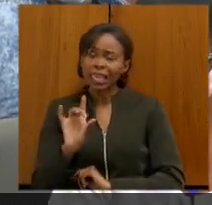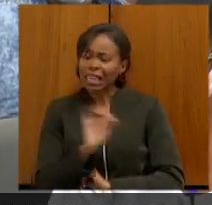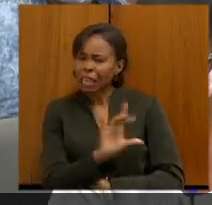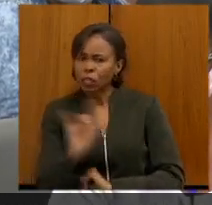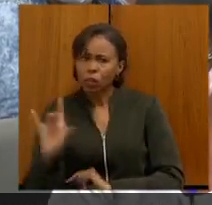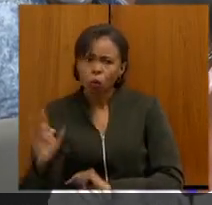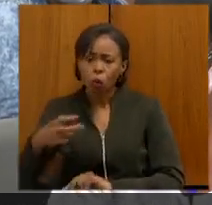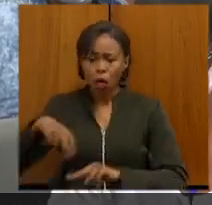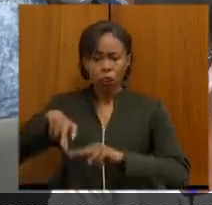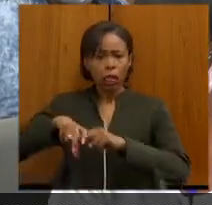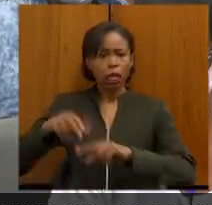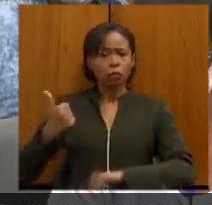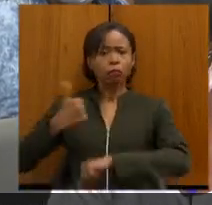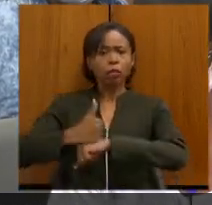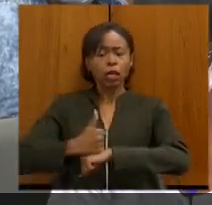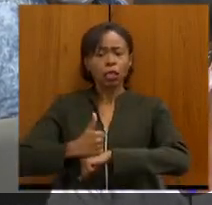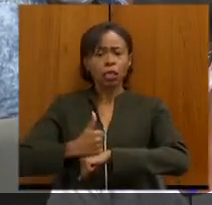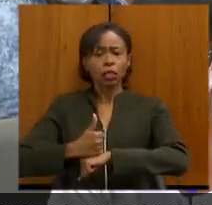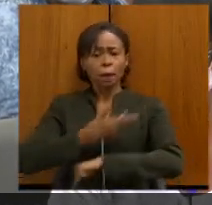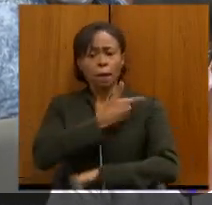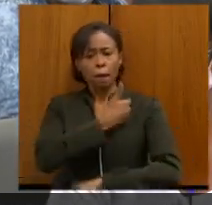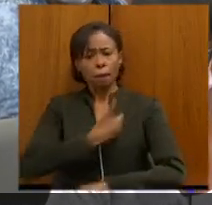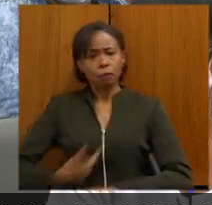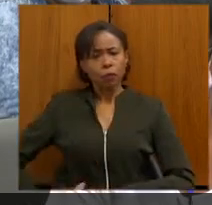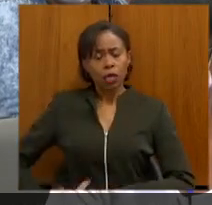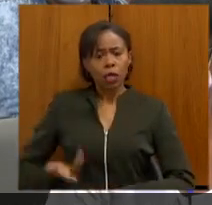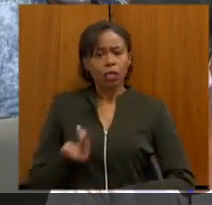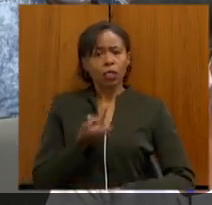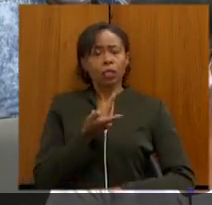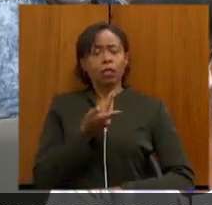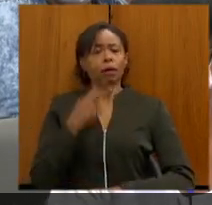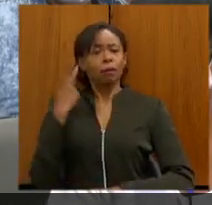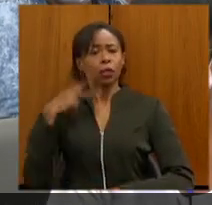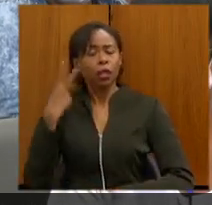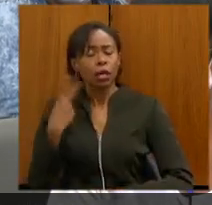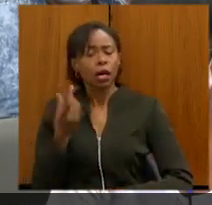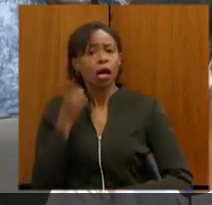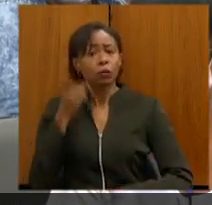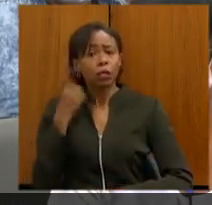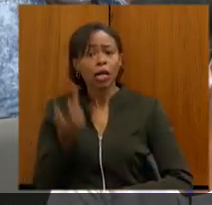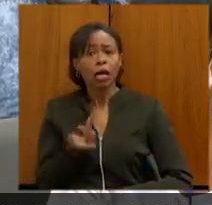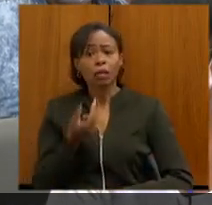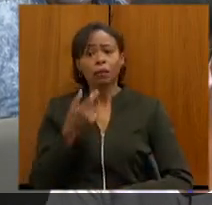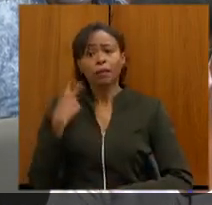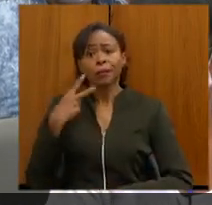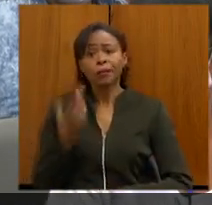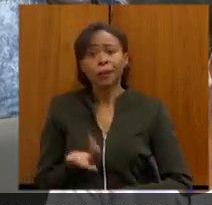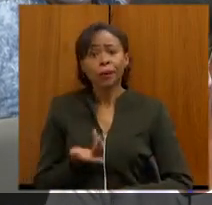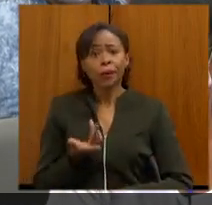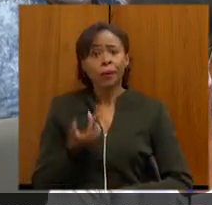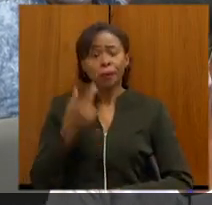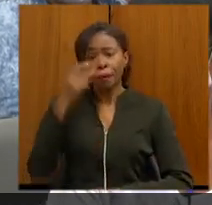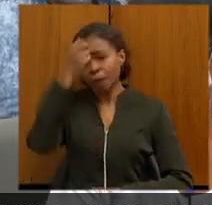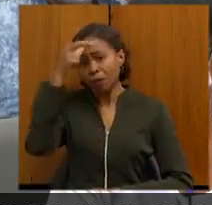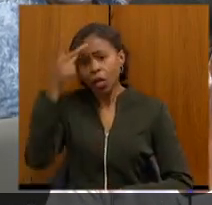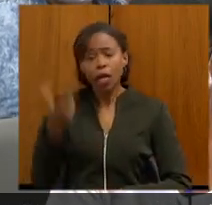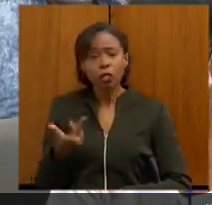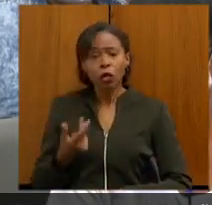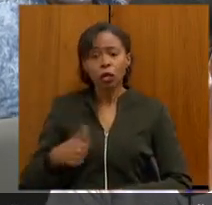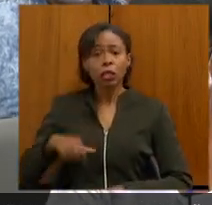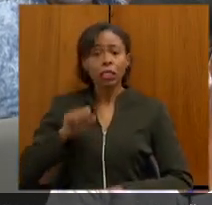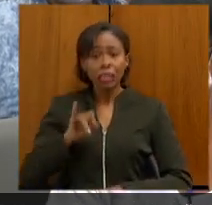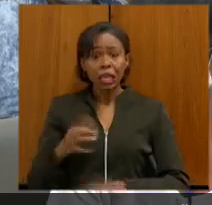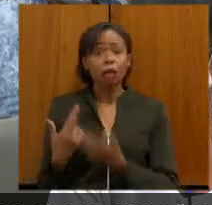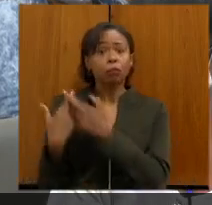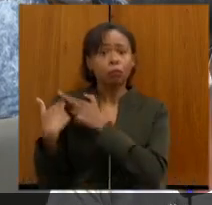da presidência de vereador de prefeito exercício seu papel com louvor nem